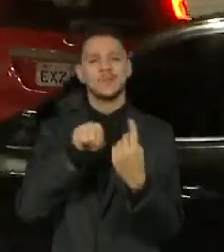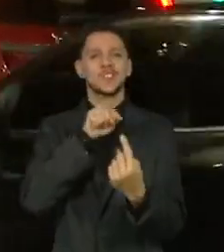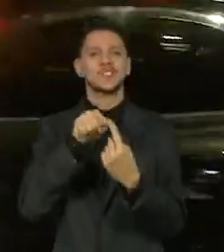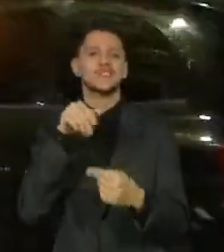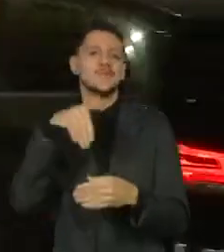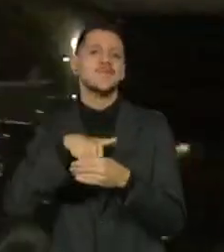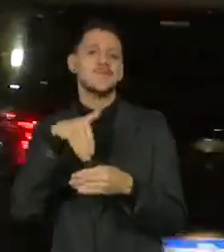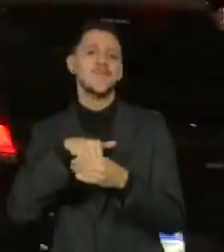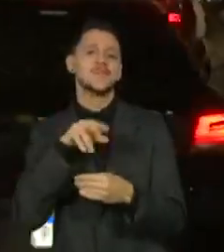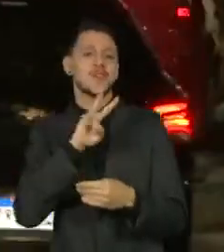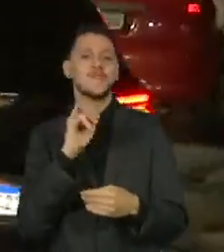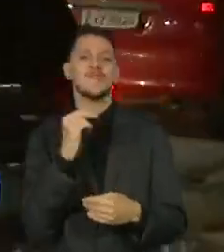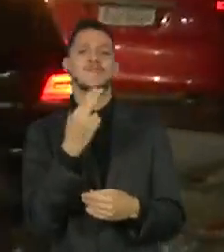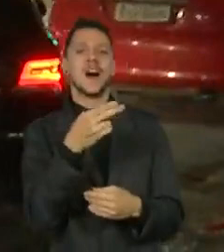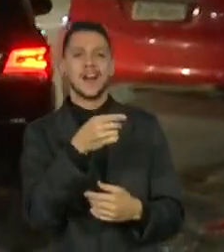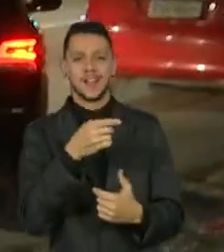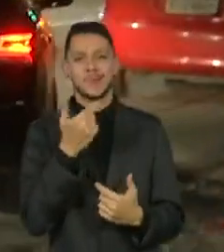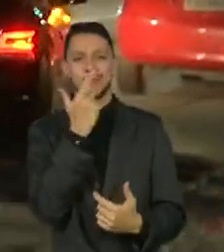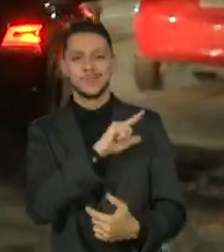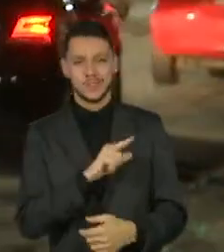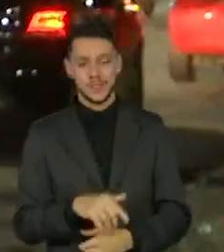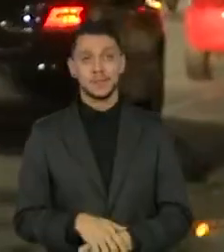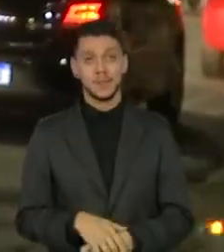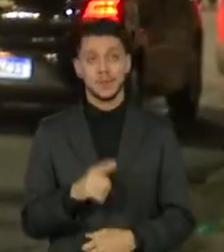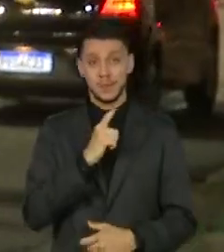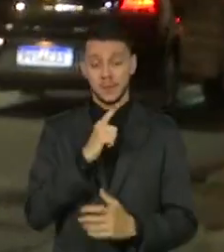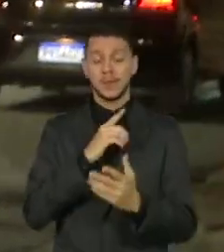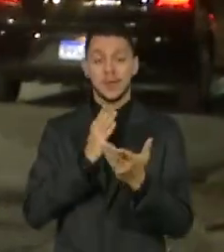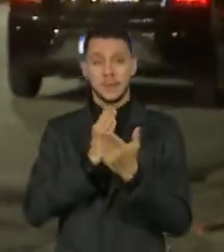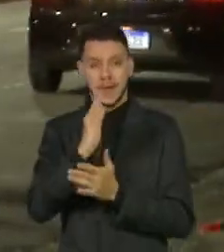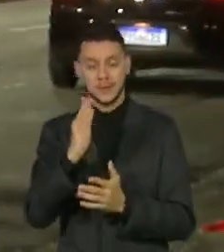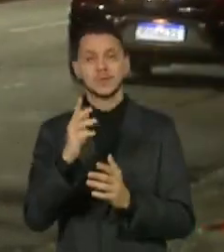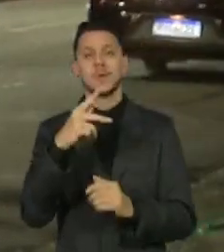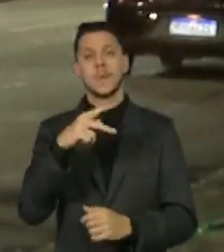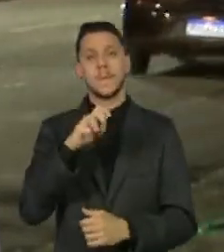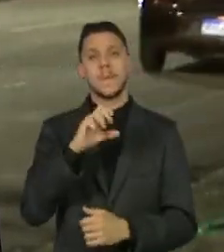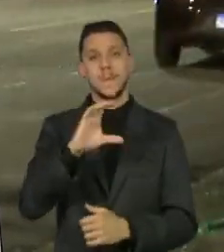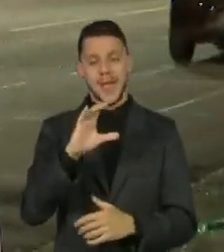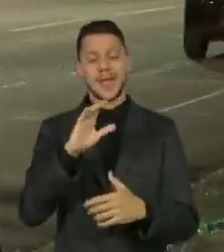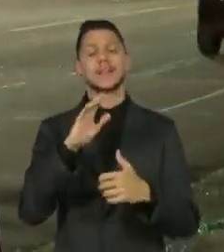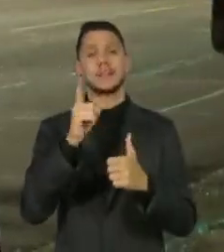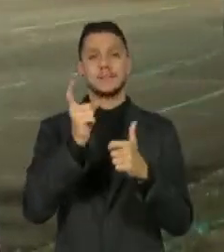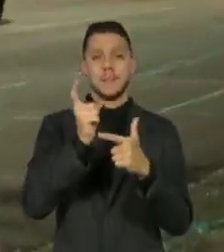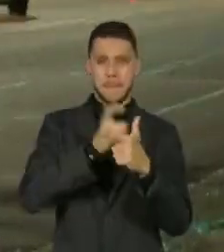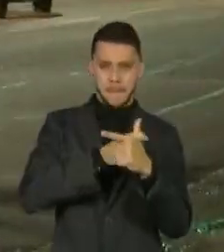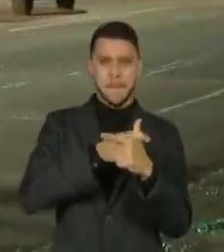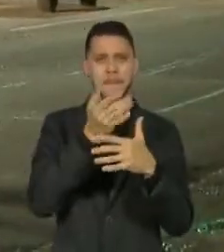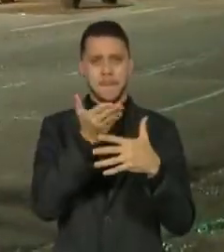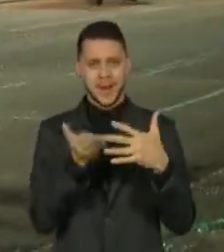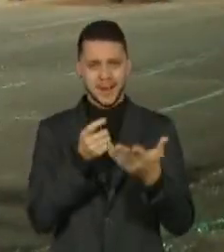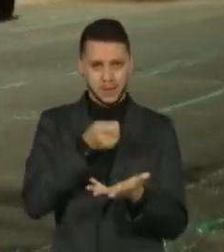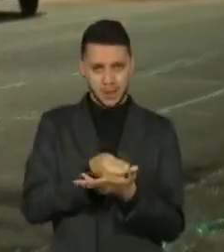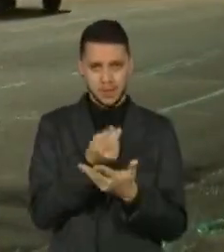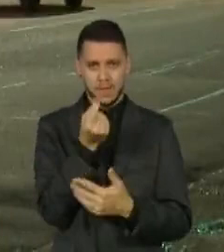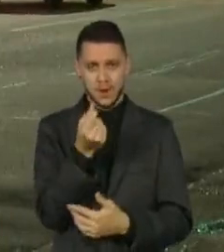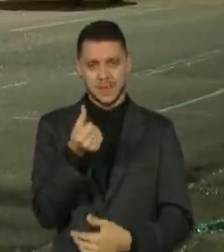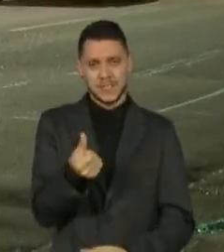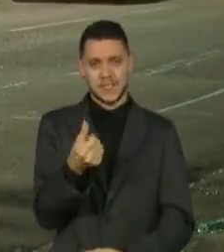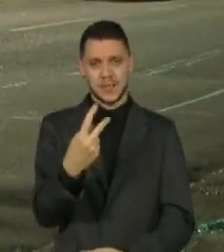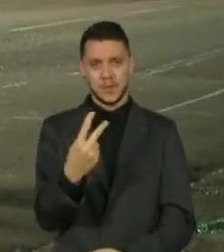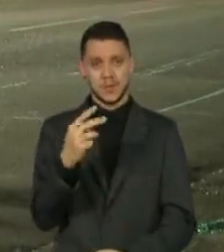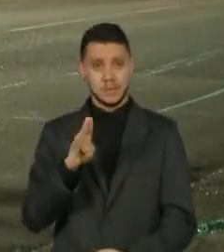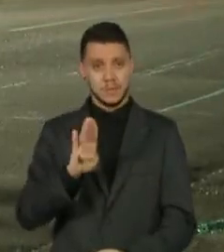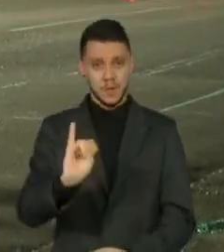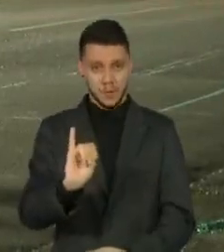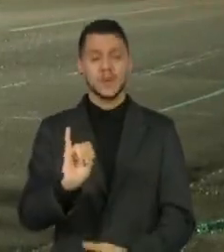Com a promulgação de parte da PEC dos precatórios, no valor de R$ 62 bilhões, de reais, o Ministério da Cidadania pode